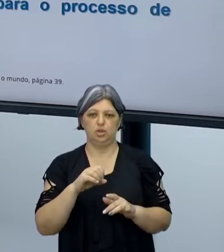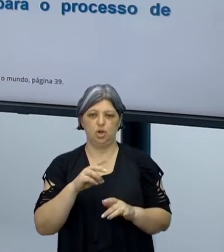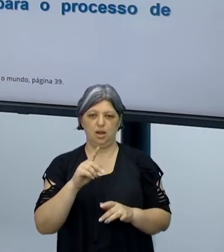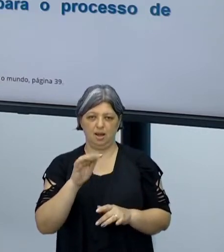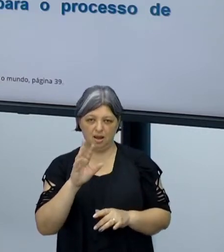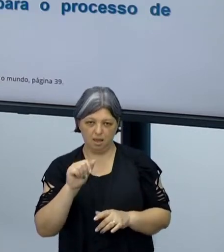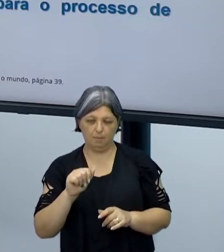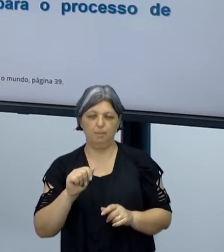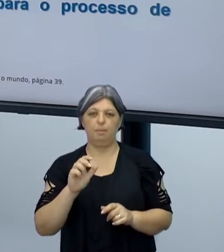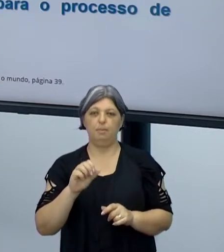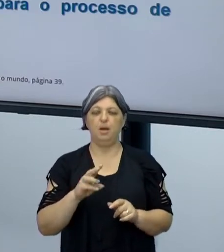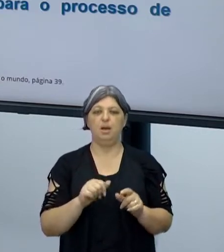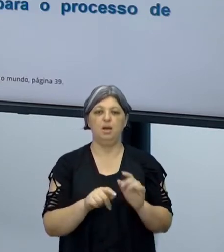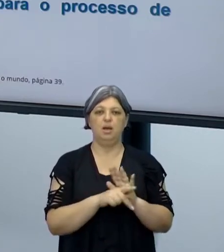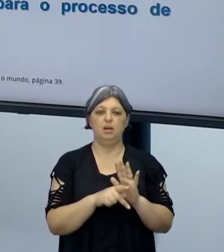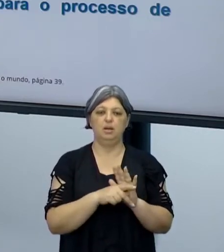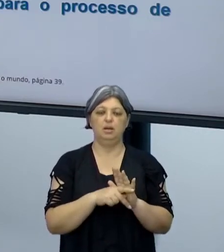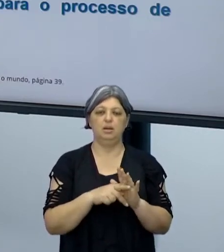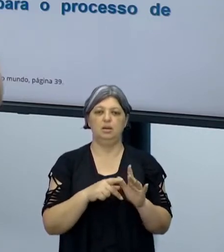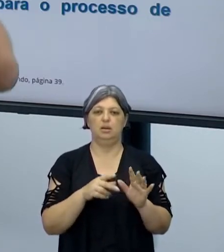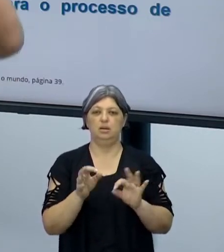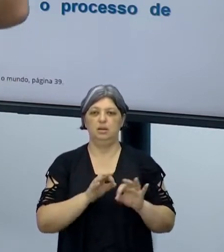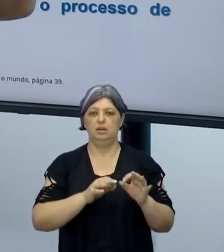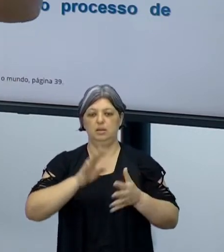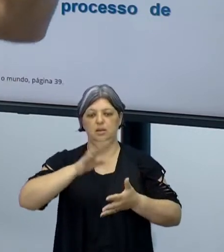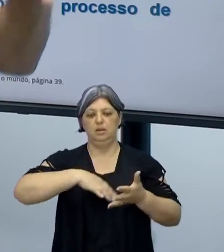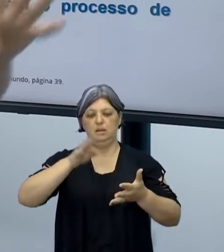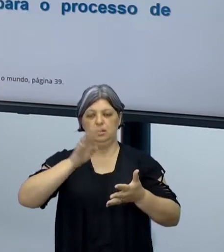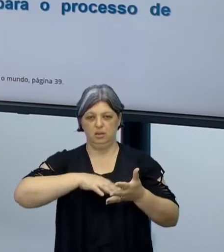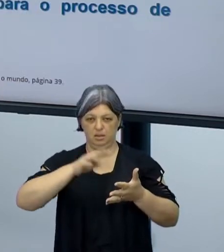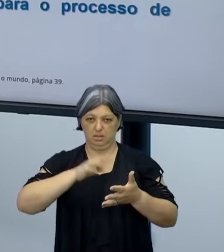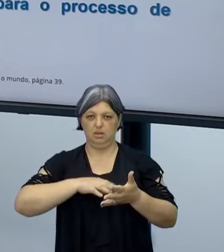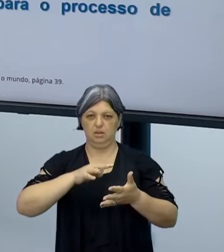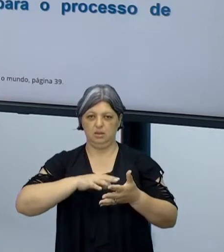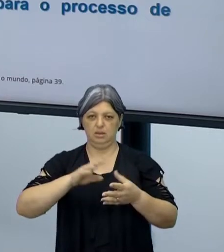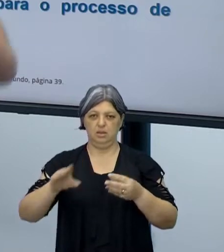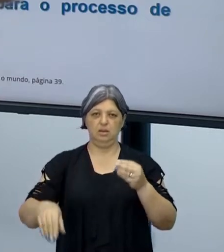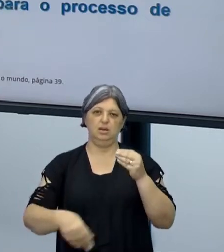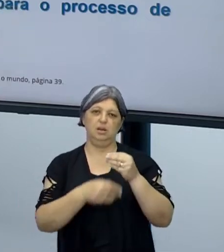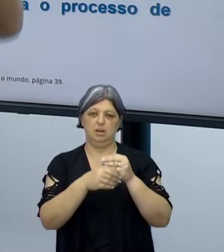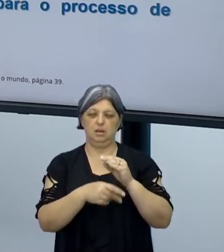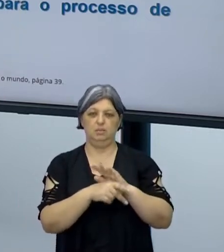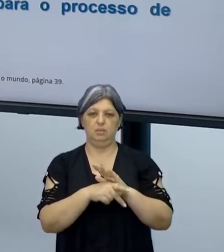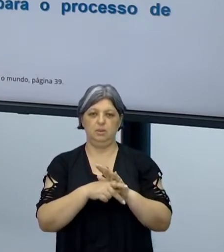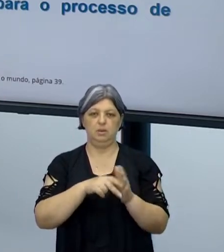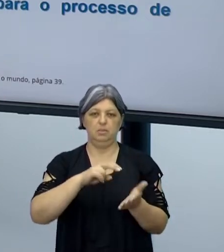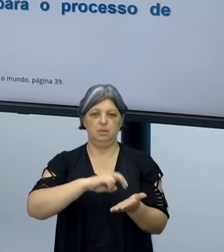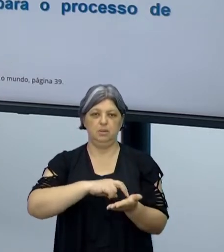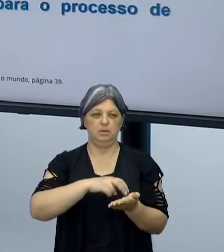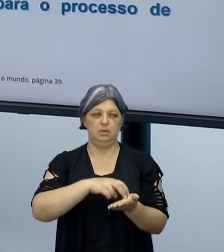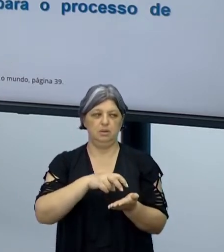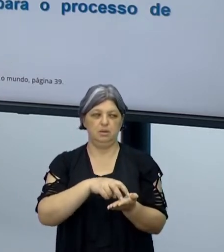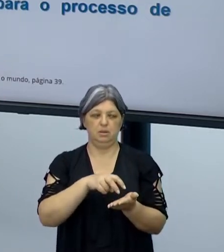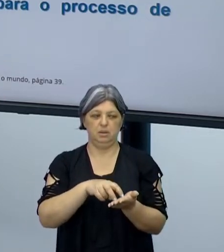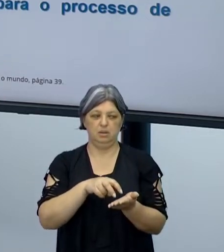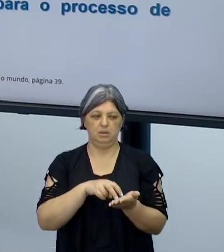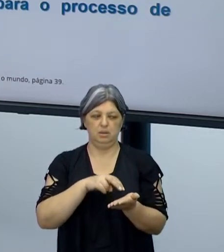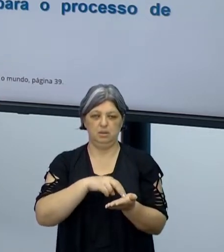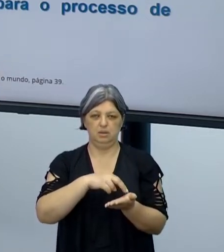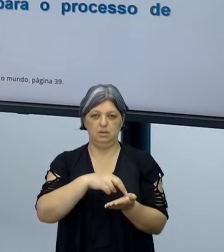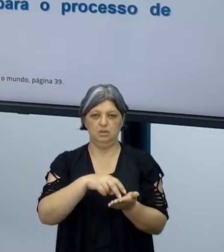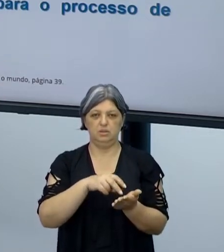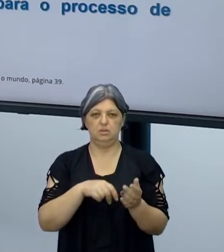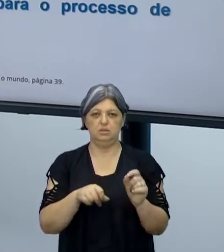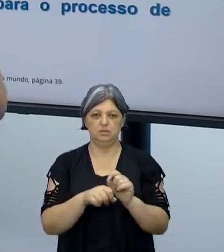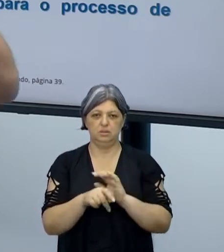da programação. A gente copiou essa programação e jogou lá no Arduino, né, e já saiu tudo programadinho, tudo bonitinho, porque